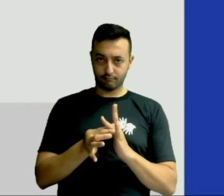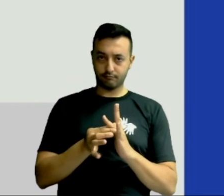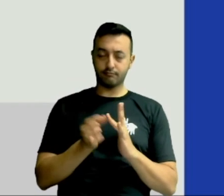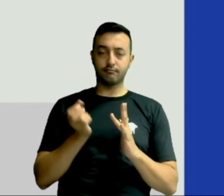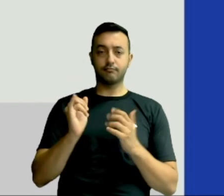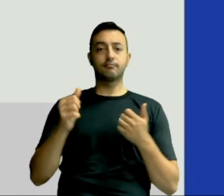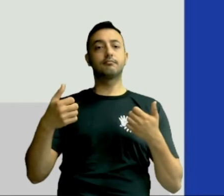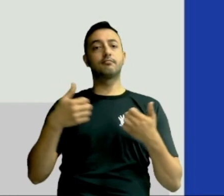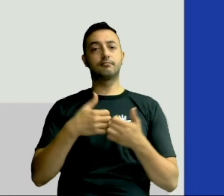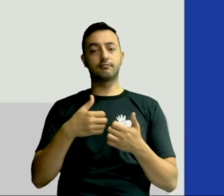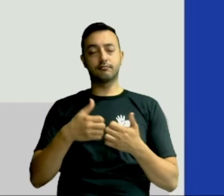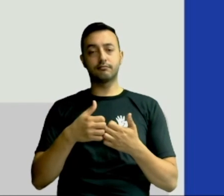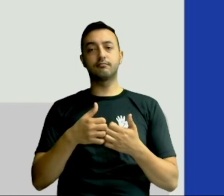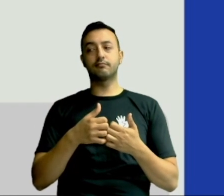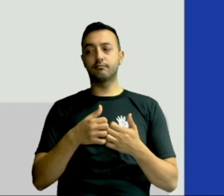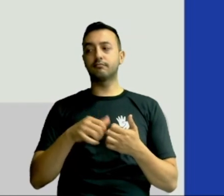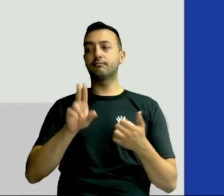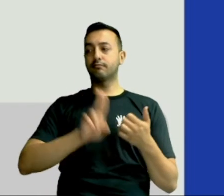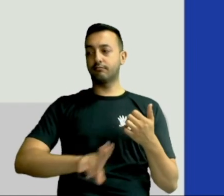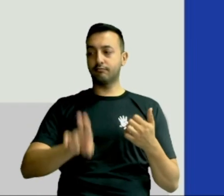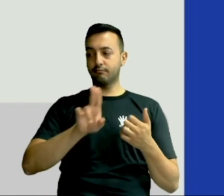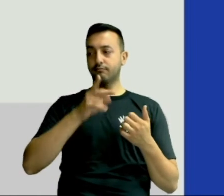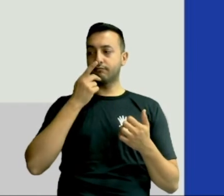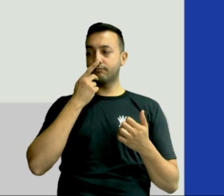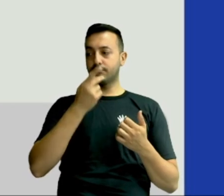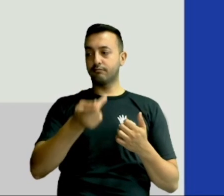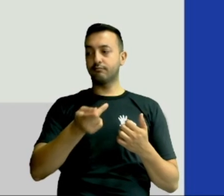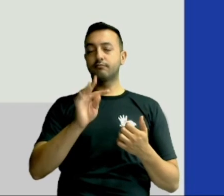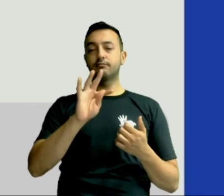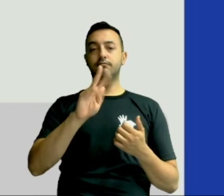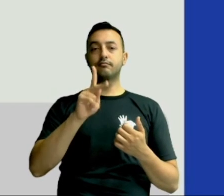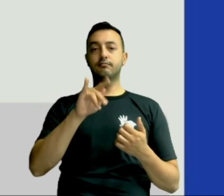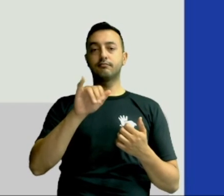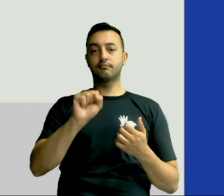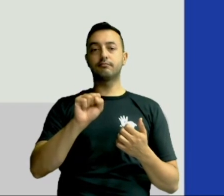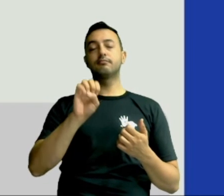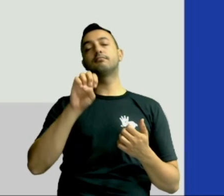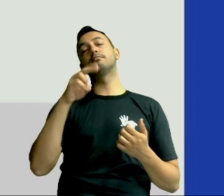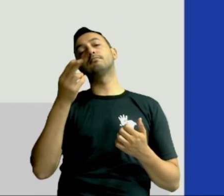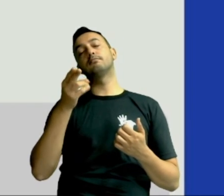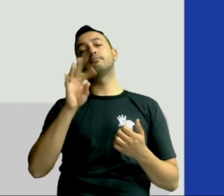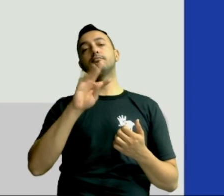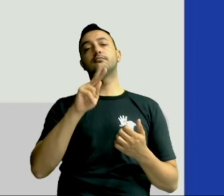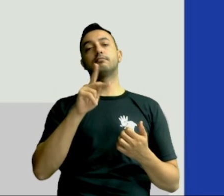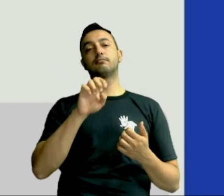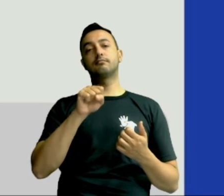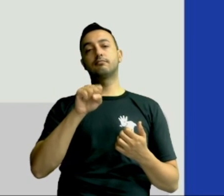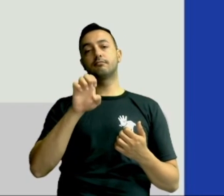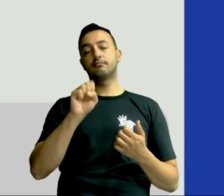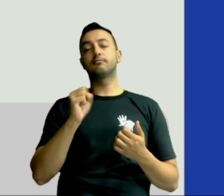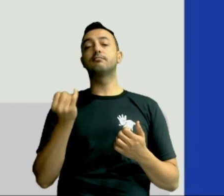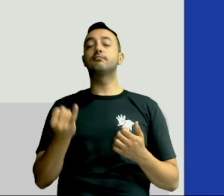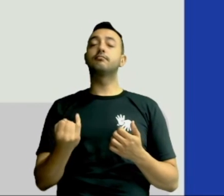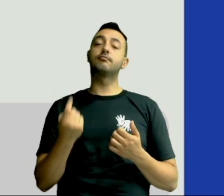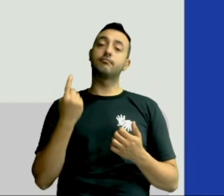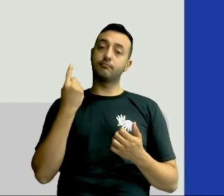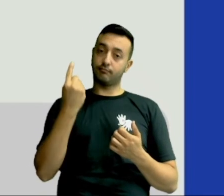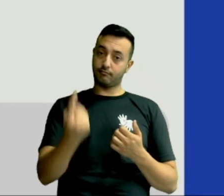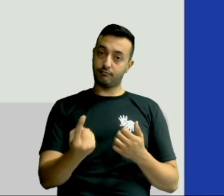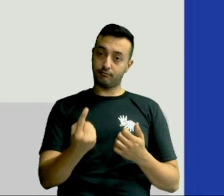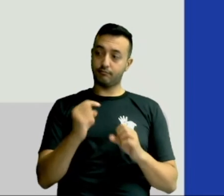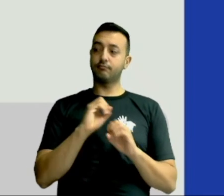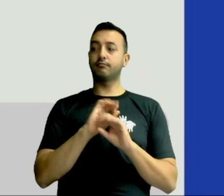se está próximo a ela eu vou utilizar oldies oldies seu reino estava no singular